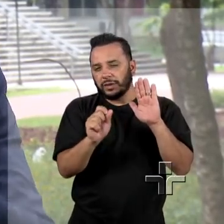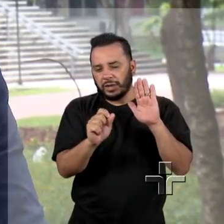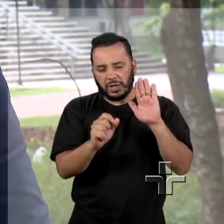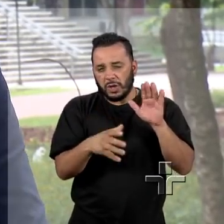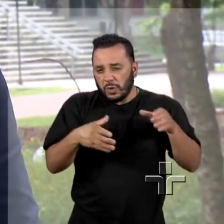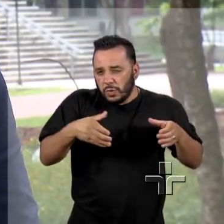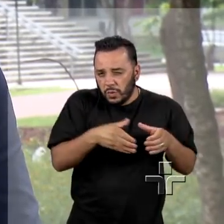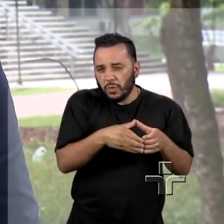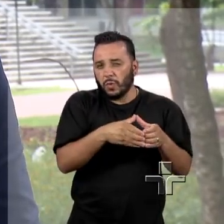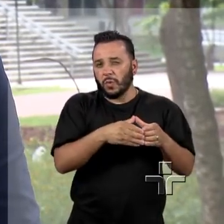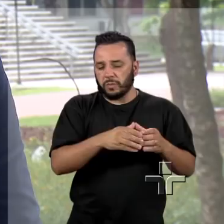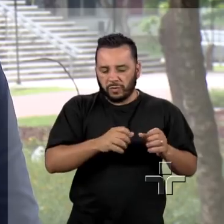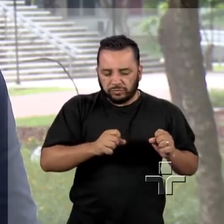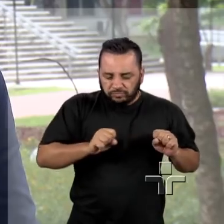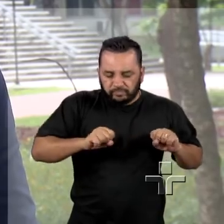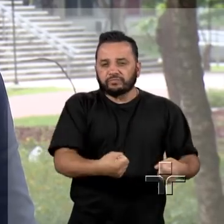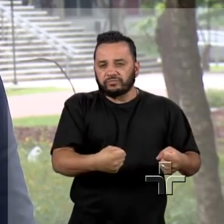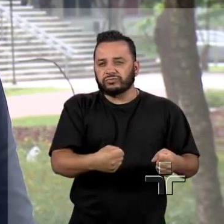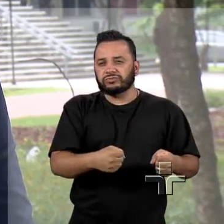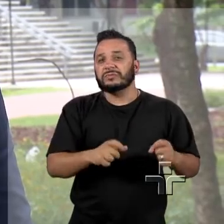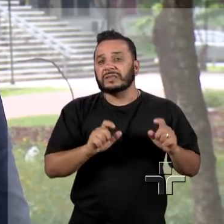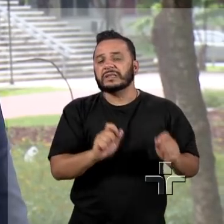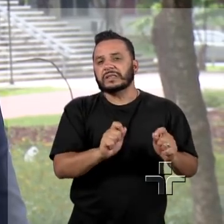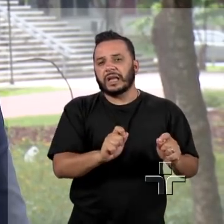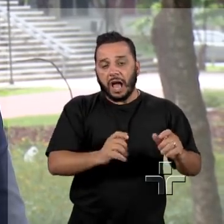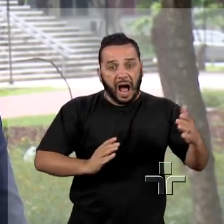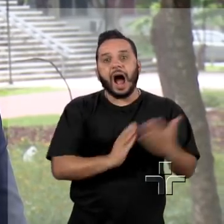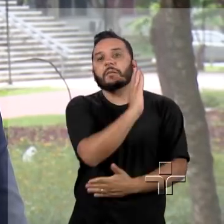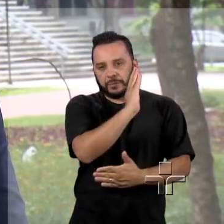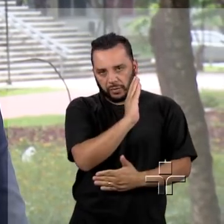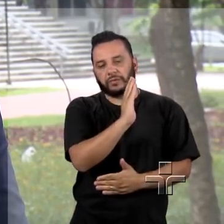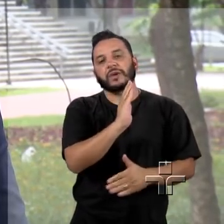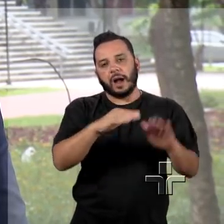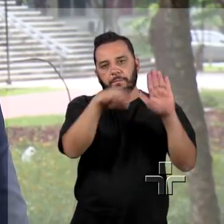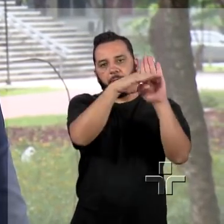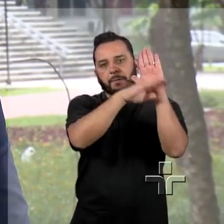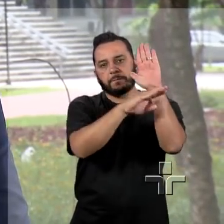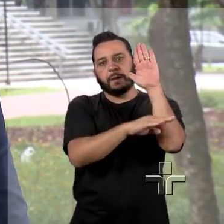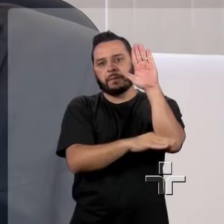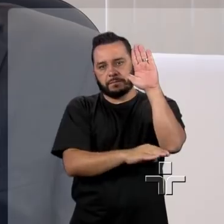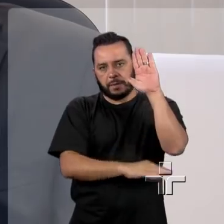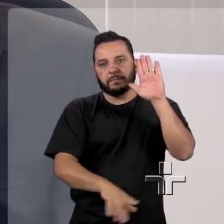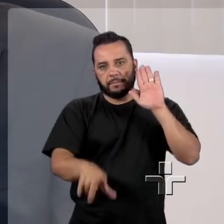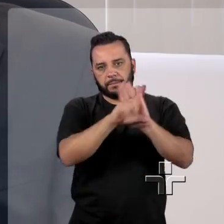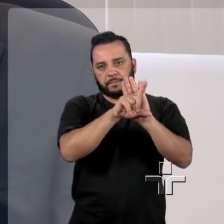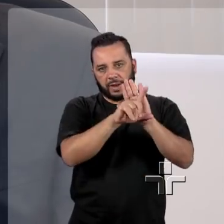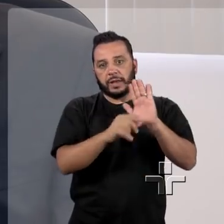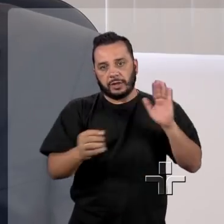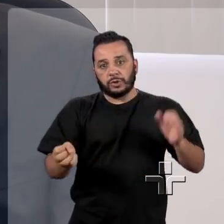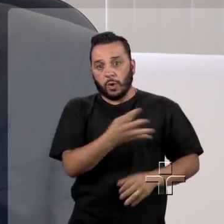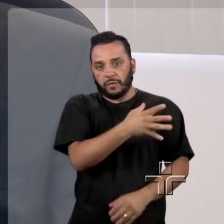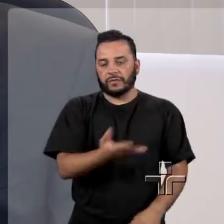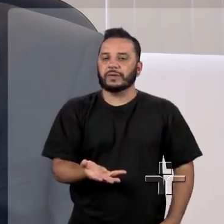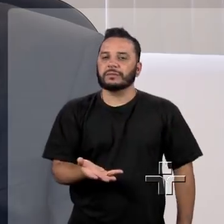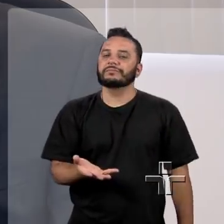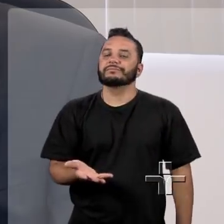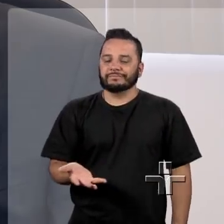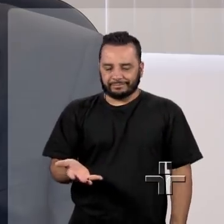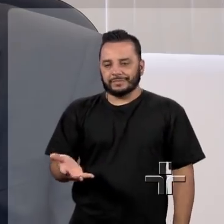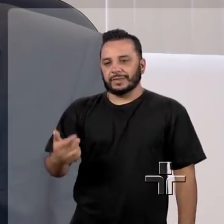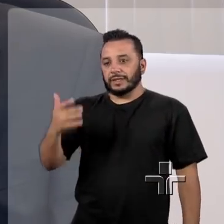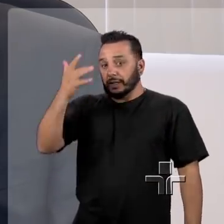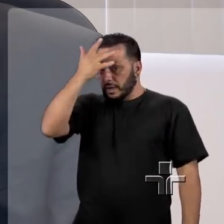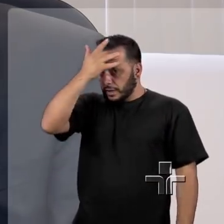frente parlamentar que ajude a defender e aprovar as medidas do novo pacote. Os novos mandatários foram